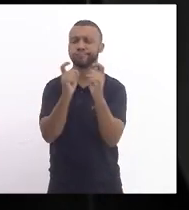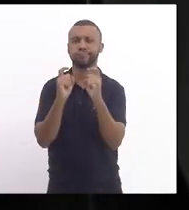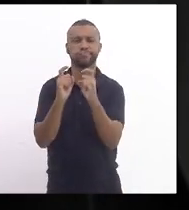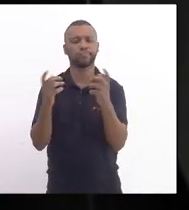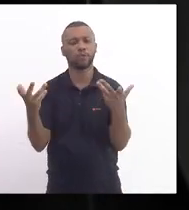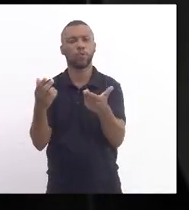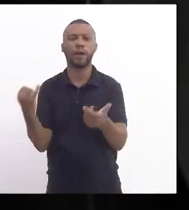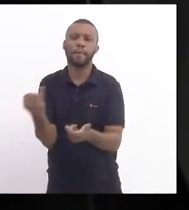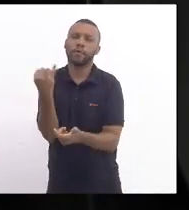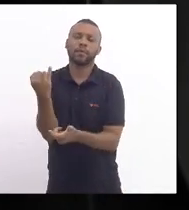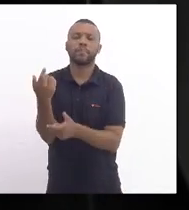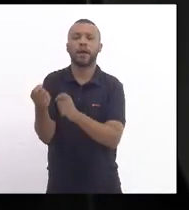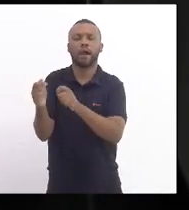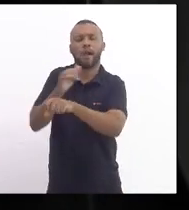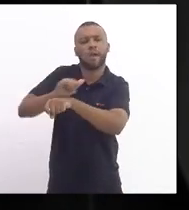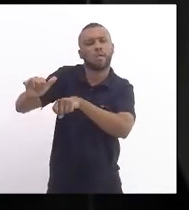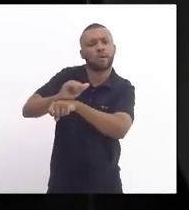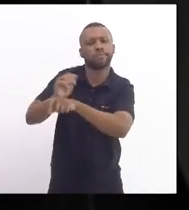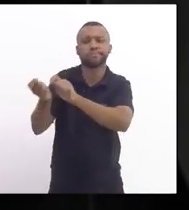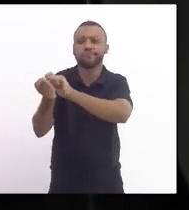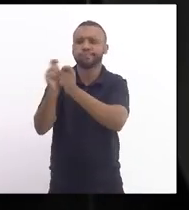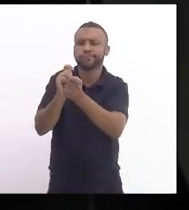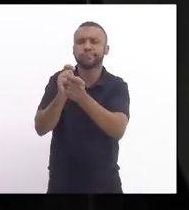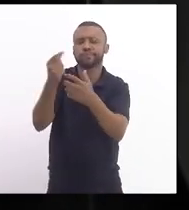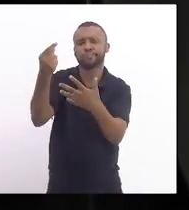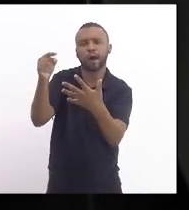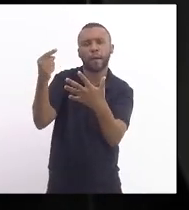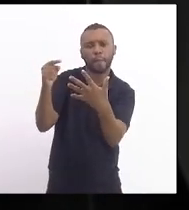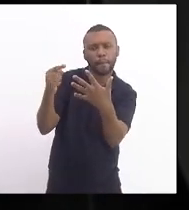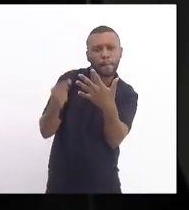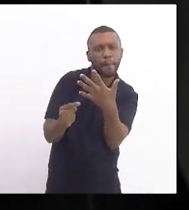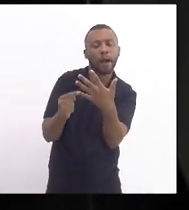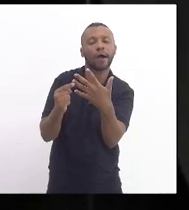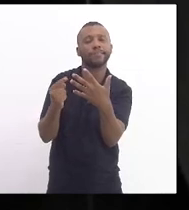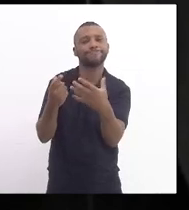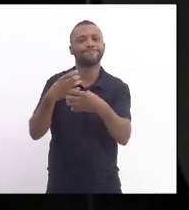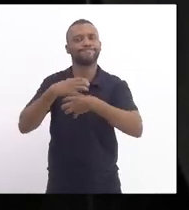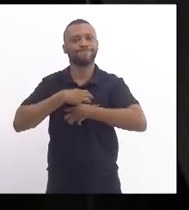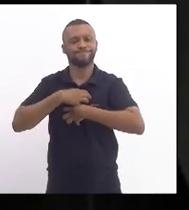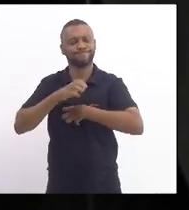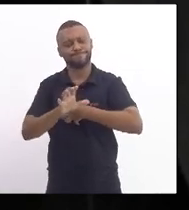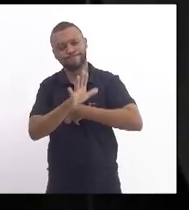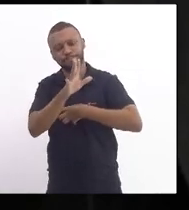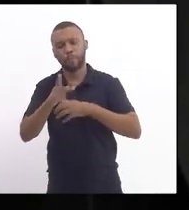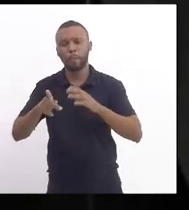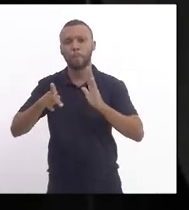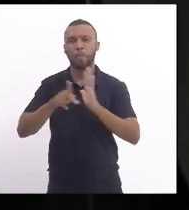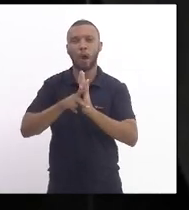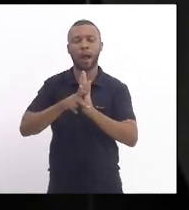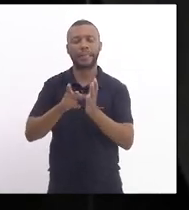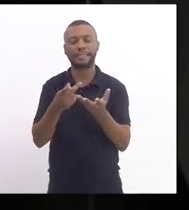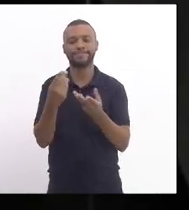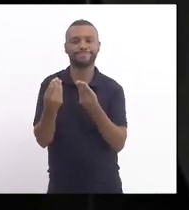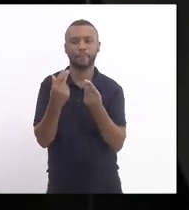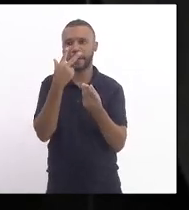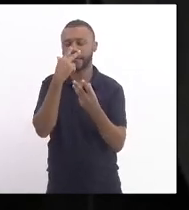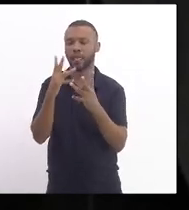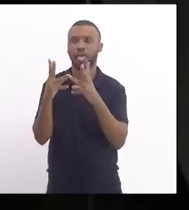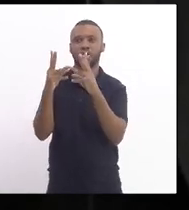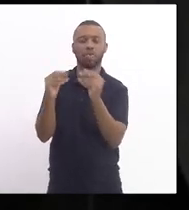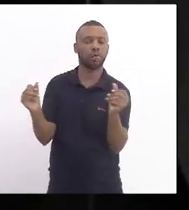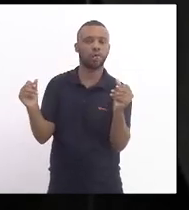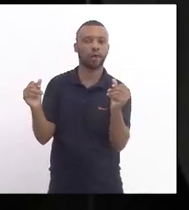lapidar e paga de uma maneira muito própria acabar com aquele sentimento de